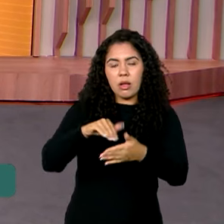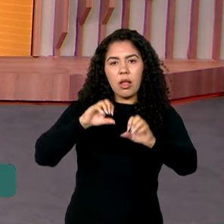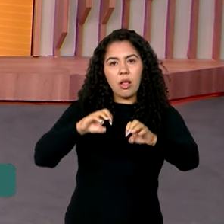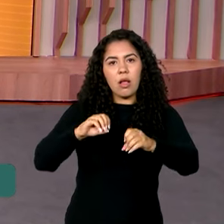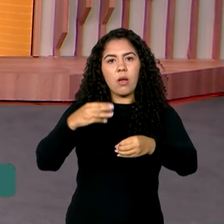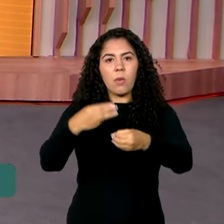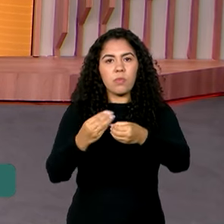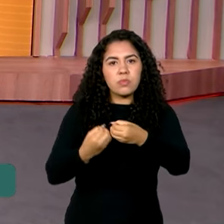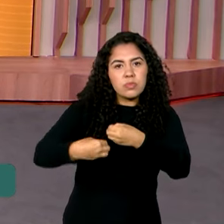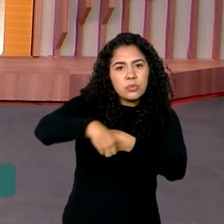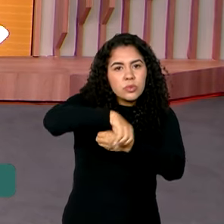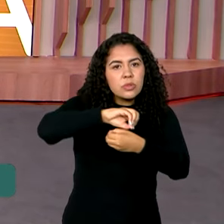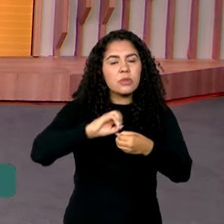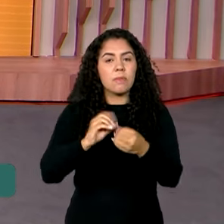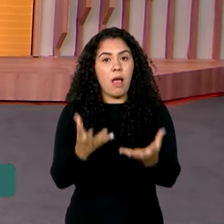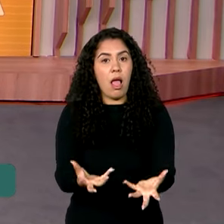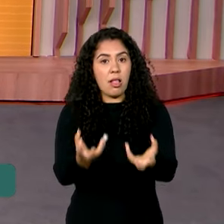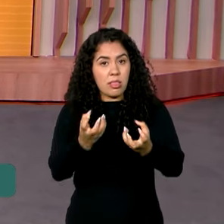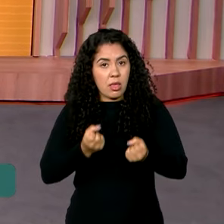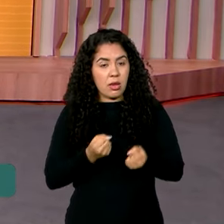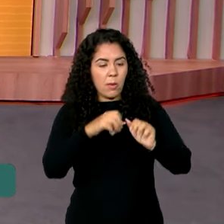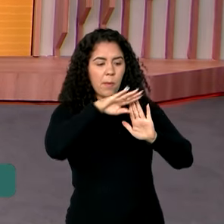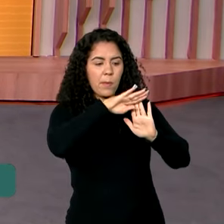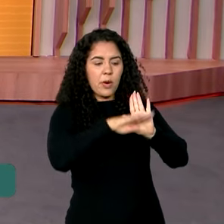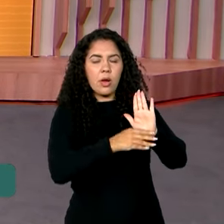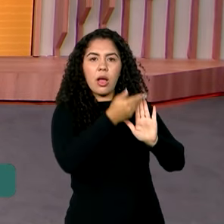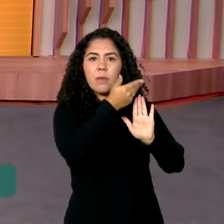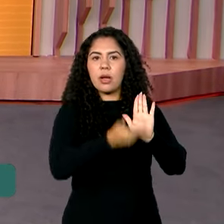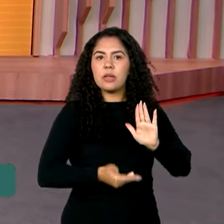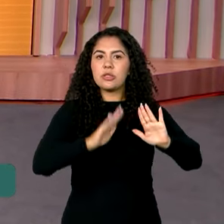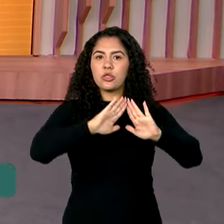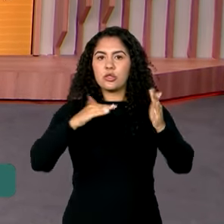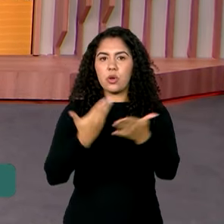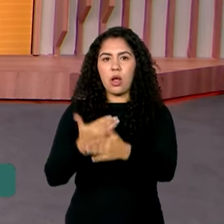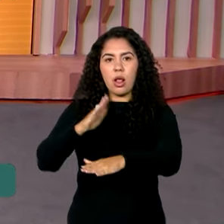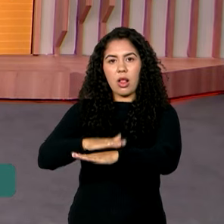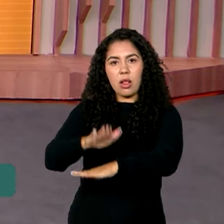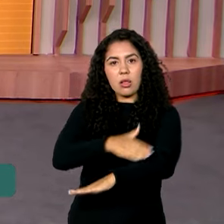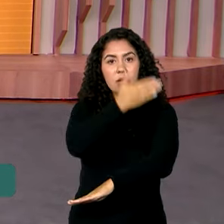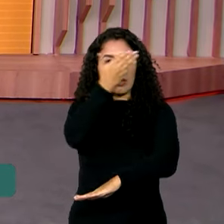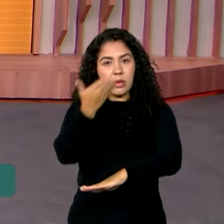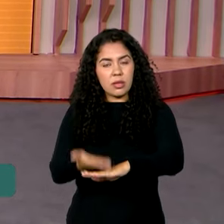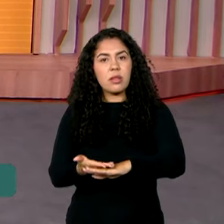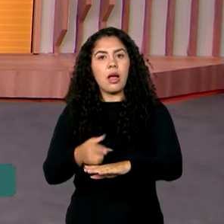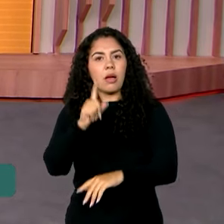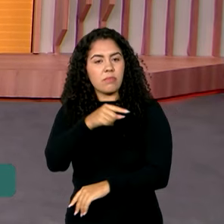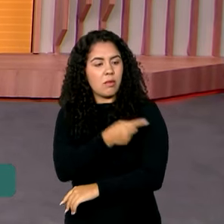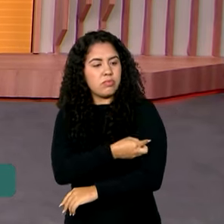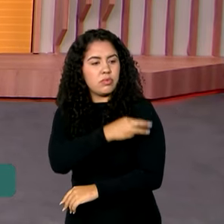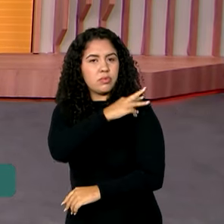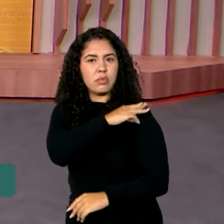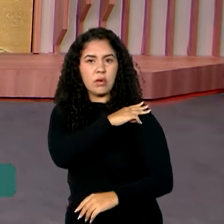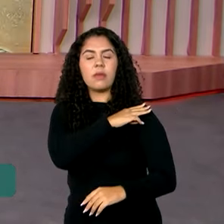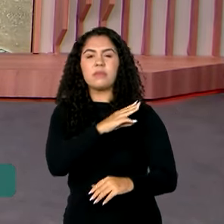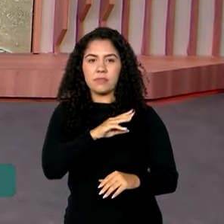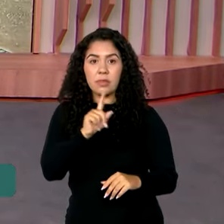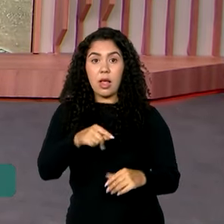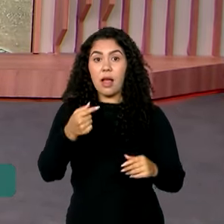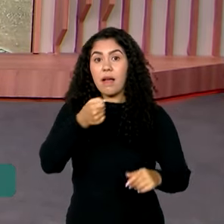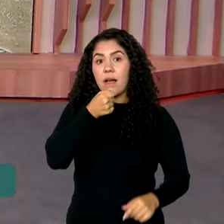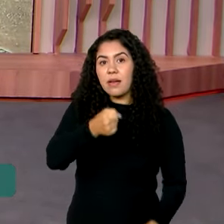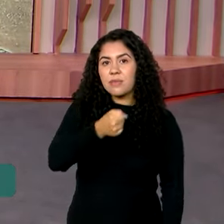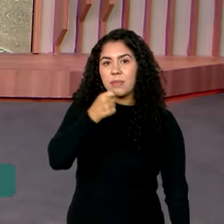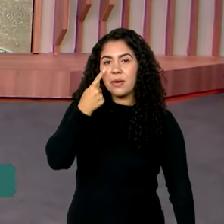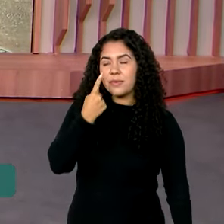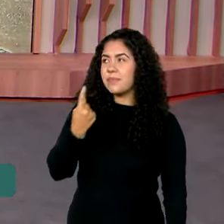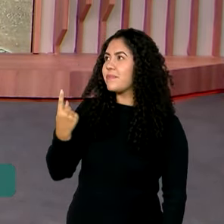ao programa Escola em Tempo Integral em todas as etapas da educação básica. Vamos ao Rio de Janeiro conversar com